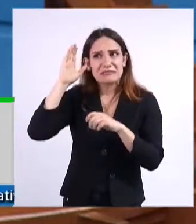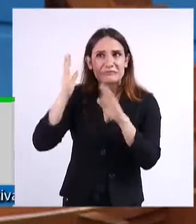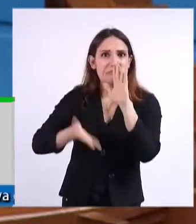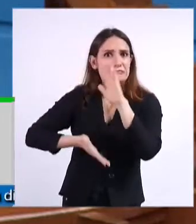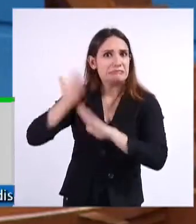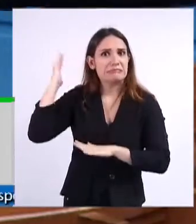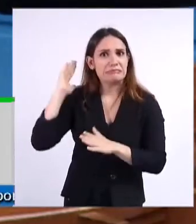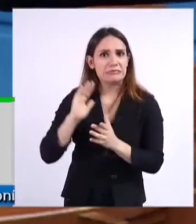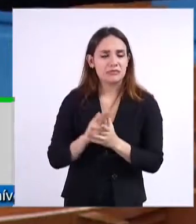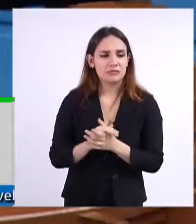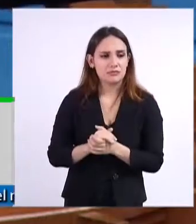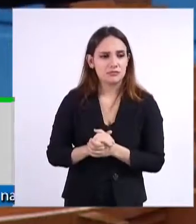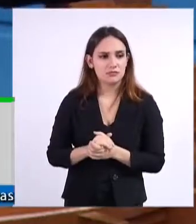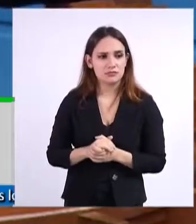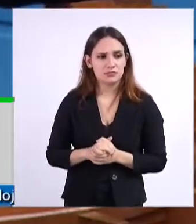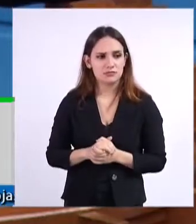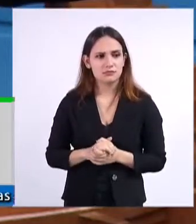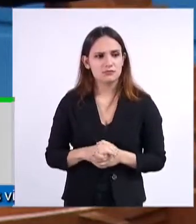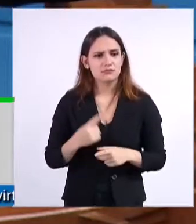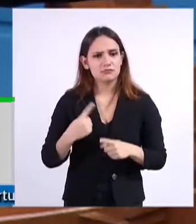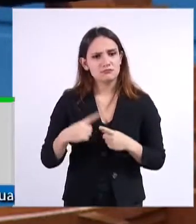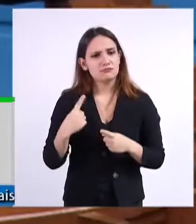de transferir